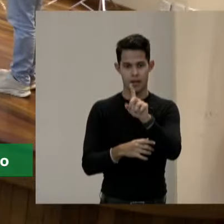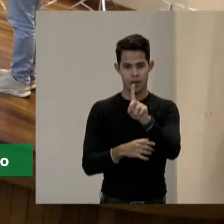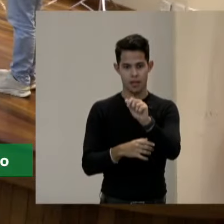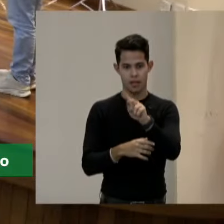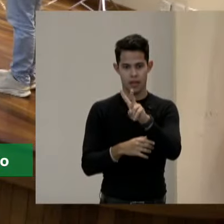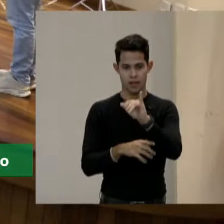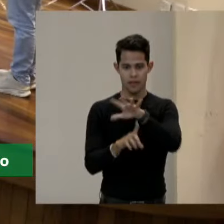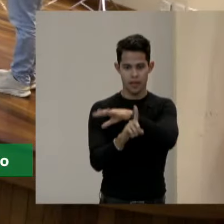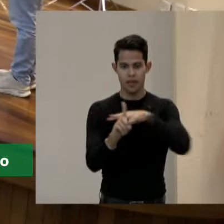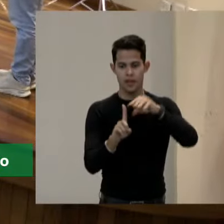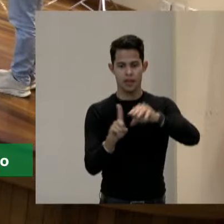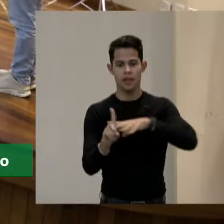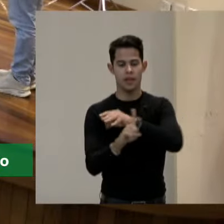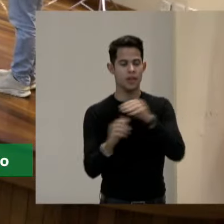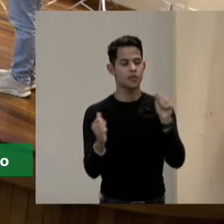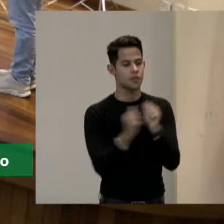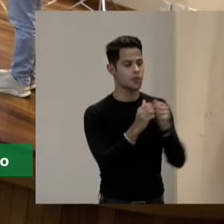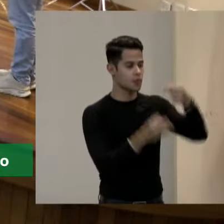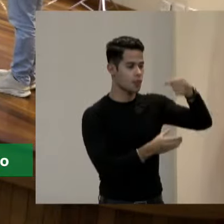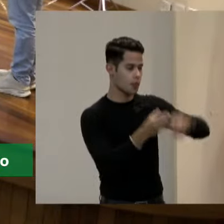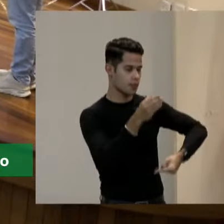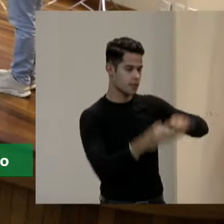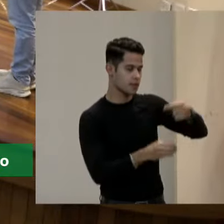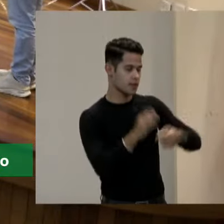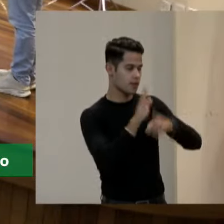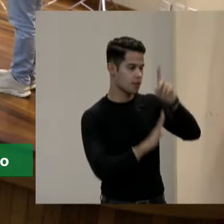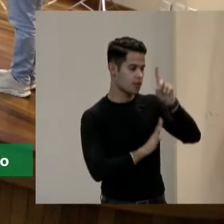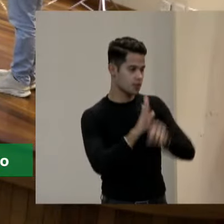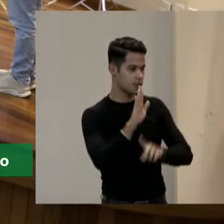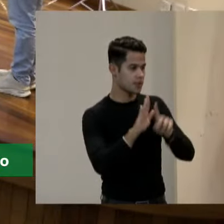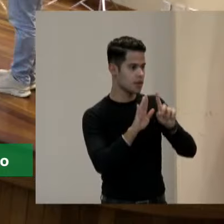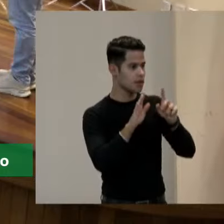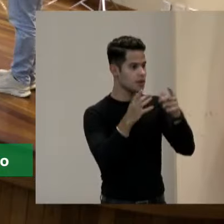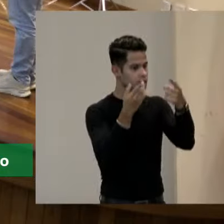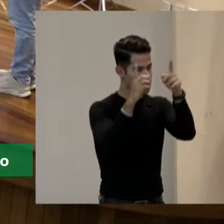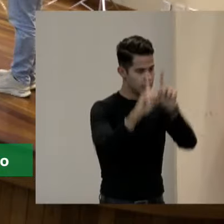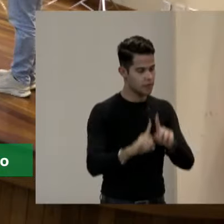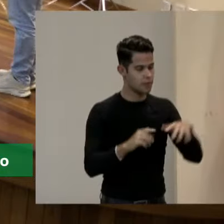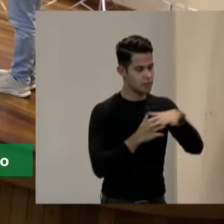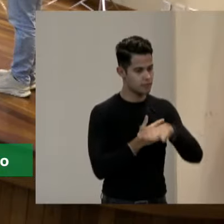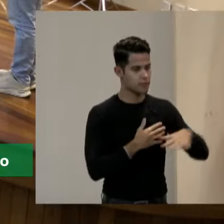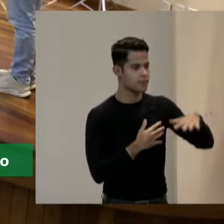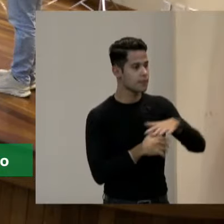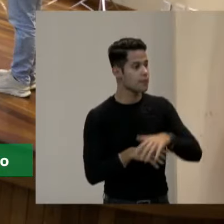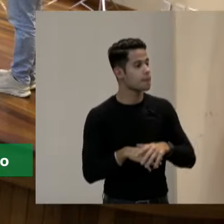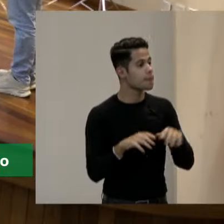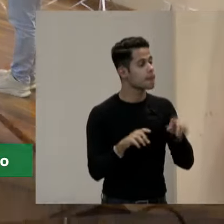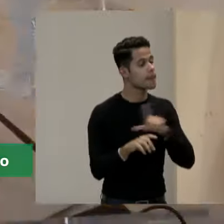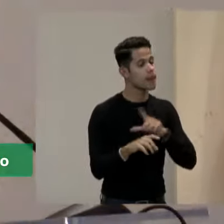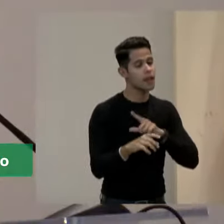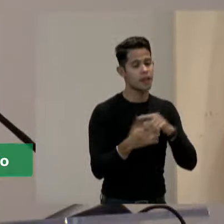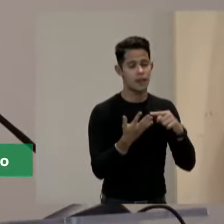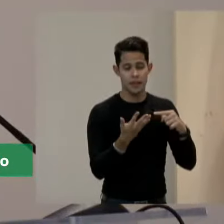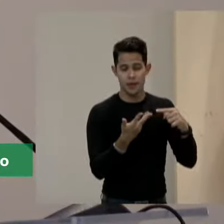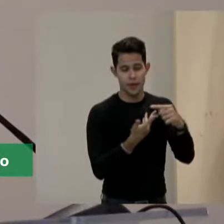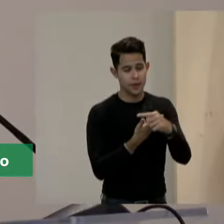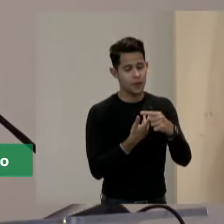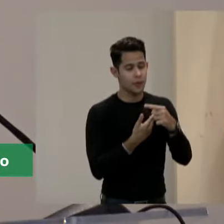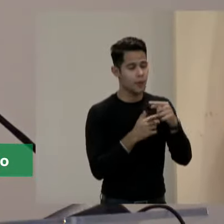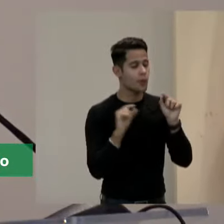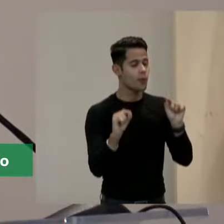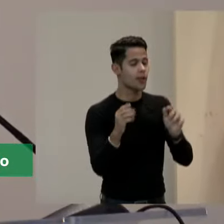junto à Comissão dos Direitos da Pessoa com Deficiência dessa casa, né? A gente tem uma questão que é muito forte de